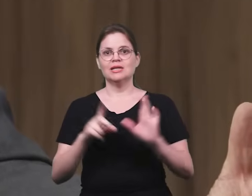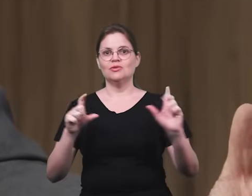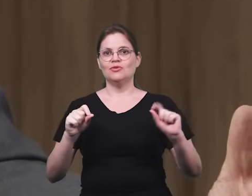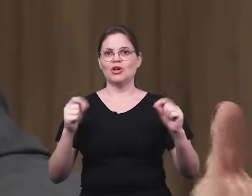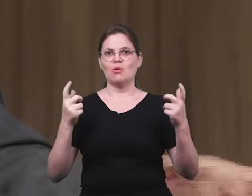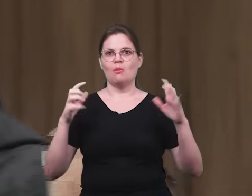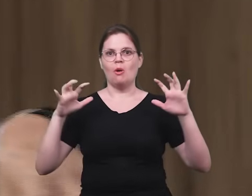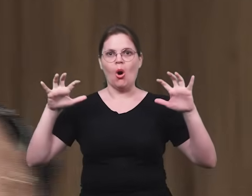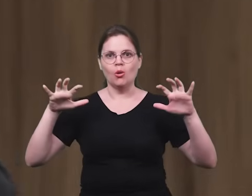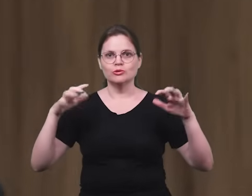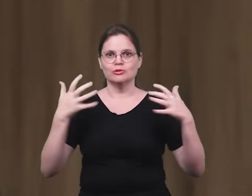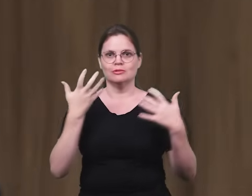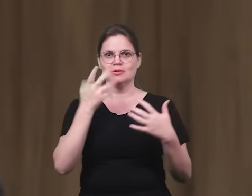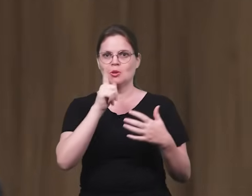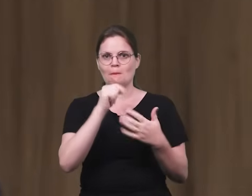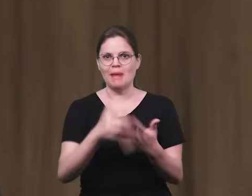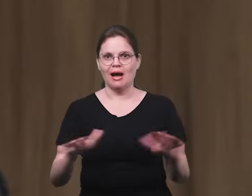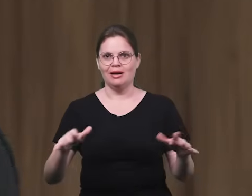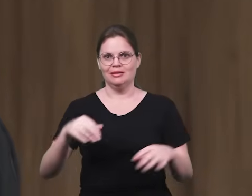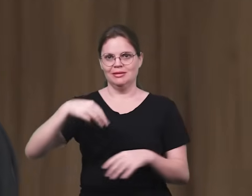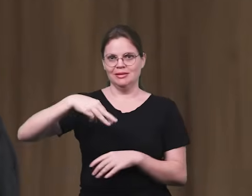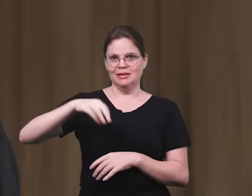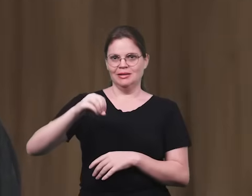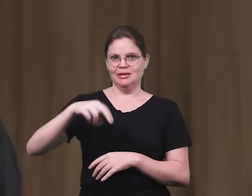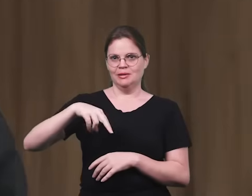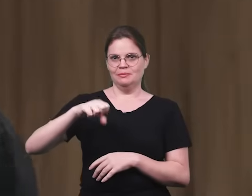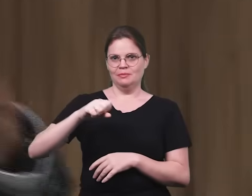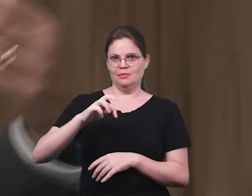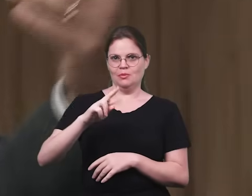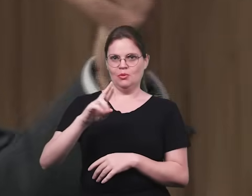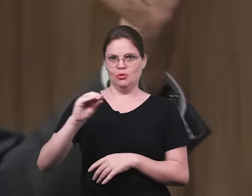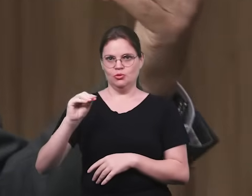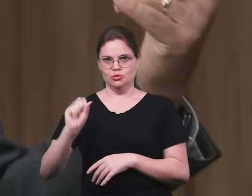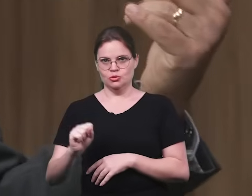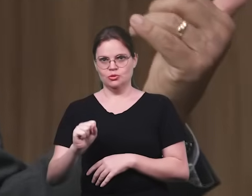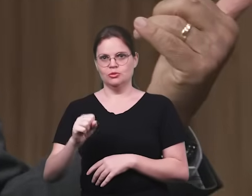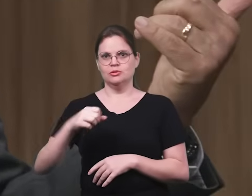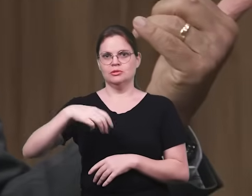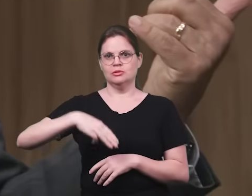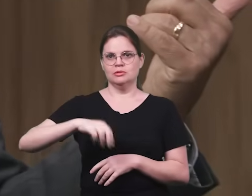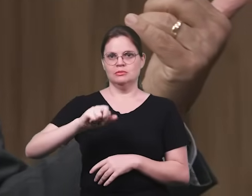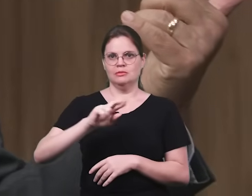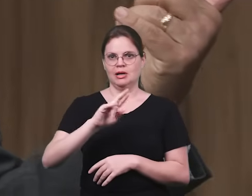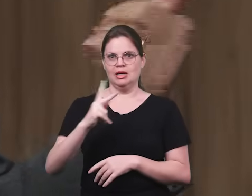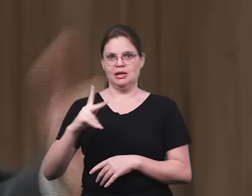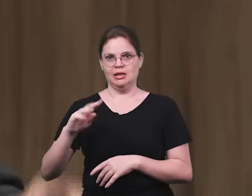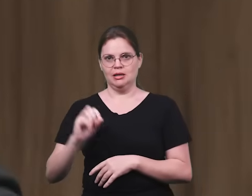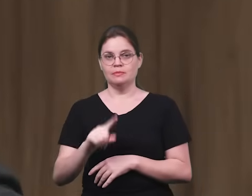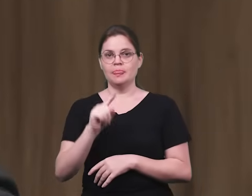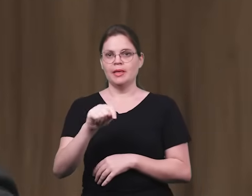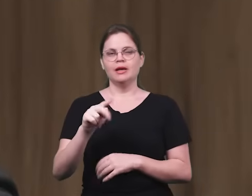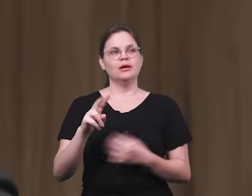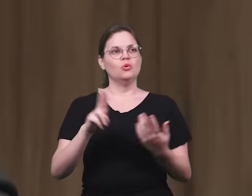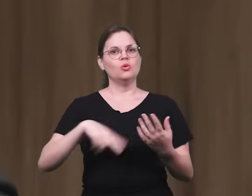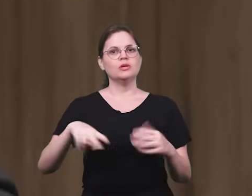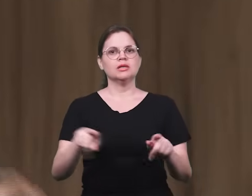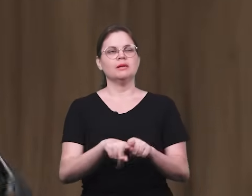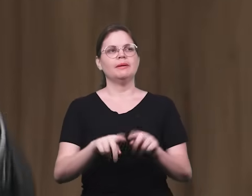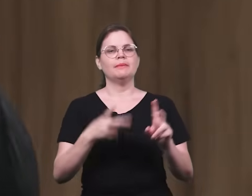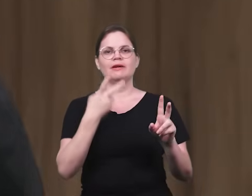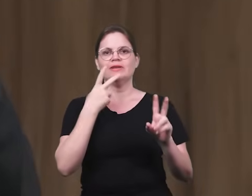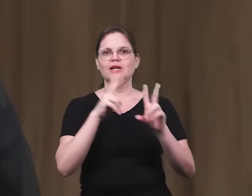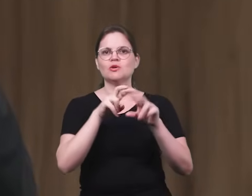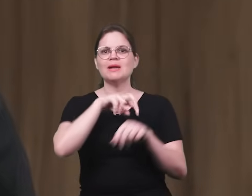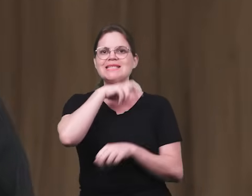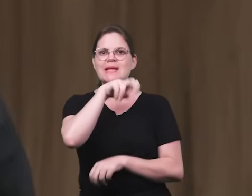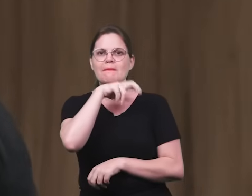marinhos. Não é? Essa palavra tanim ela é usada para falar sobre a serpente, não é? A serpente